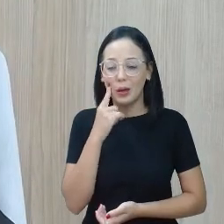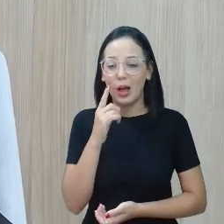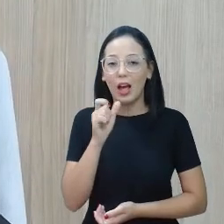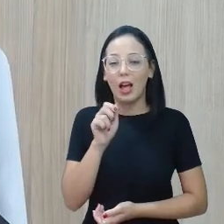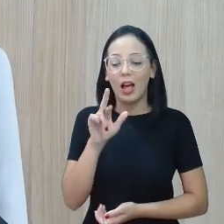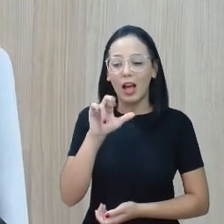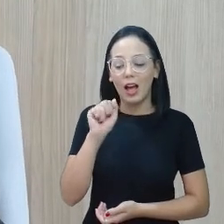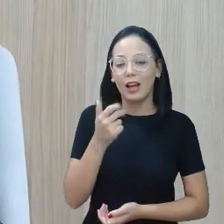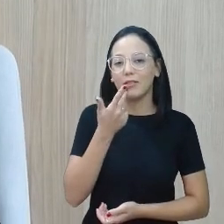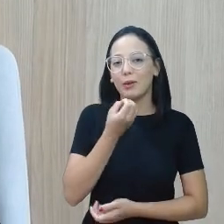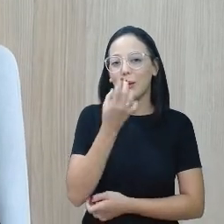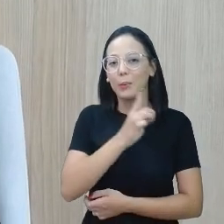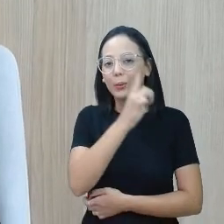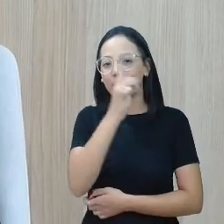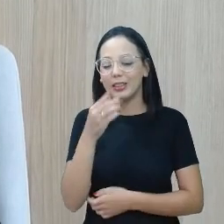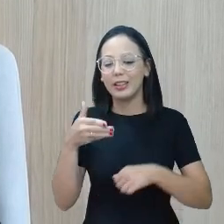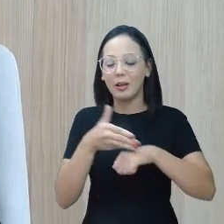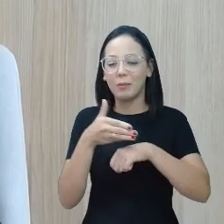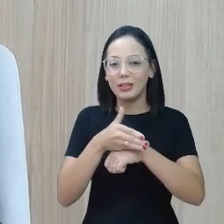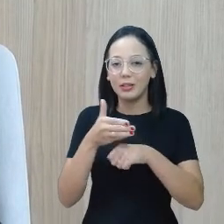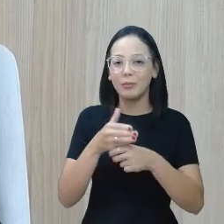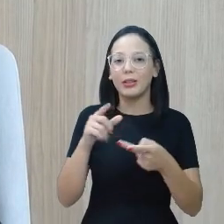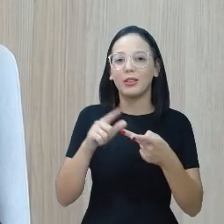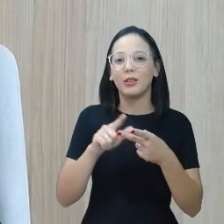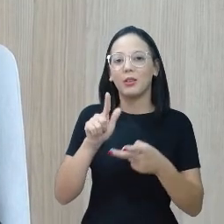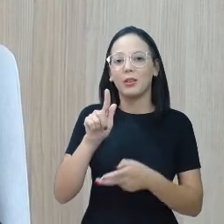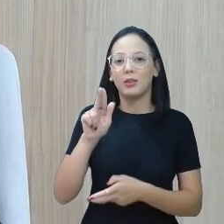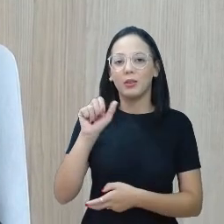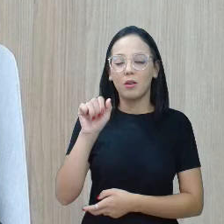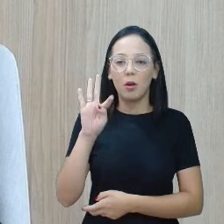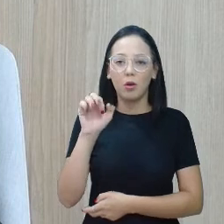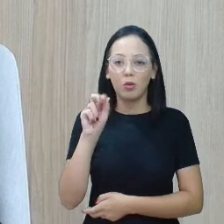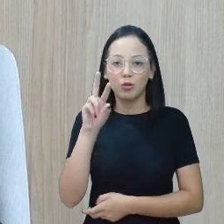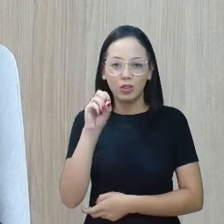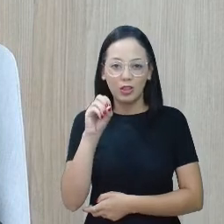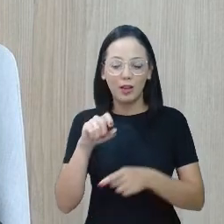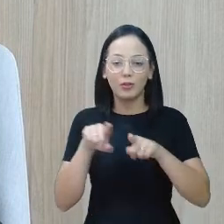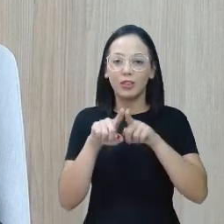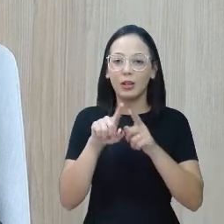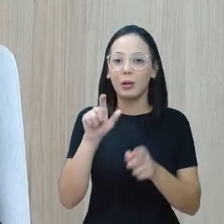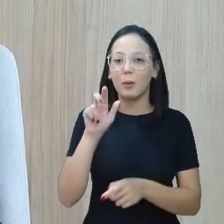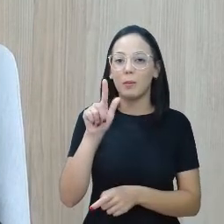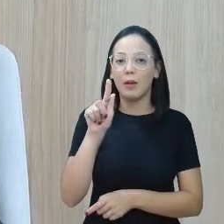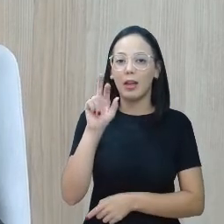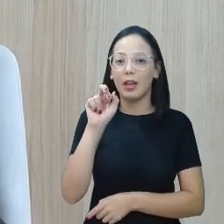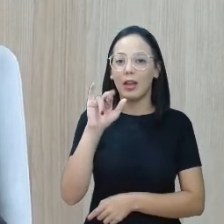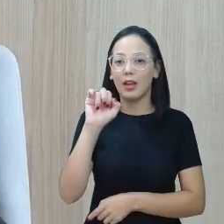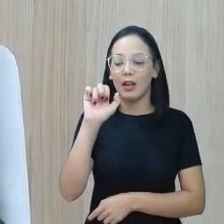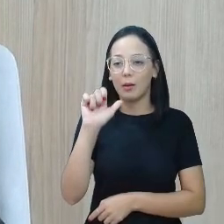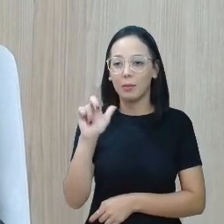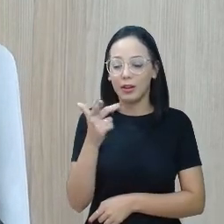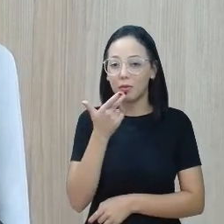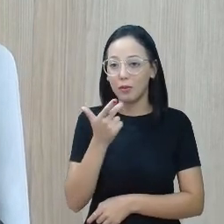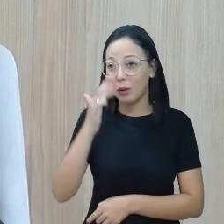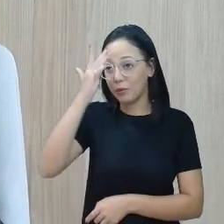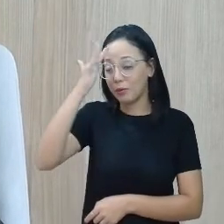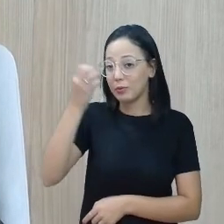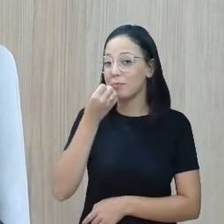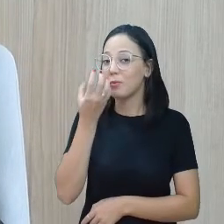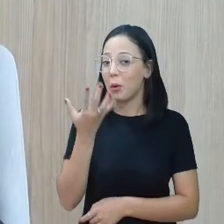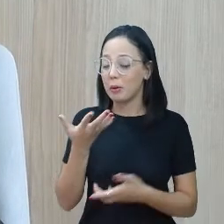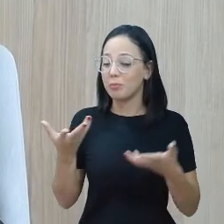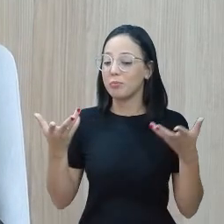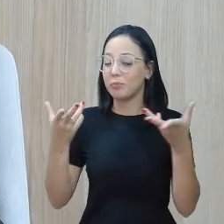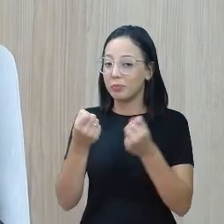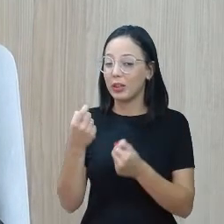bom dia a gente, tá participando da aula. O Gustavo também, tá? Joel, o Gabriel. Gabriel soltou uma filosofia aqui, top, viu,